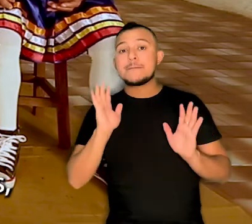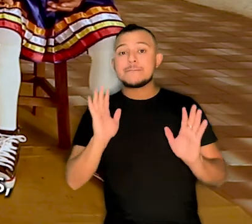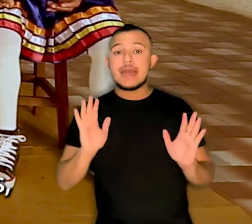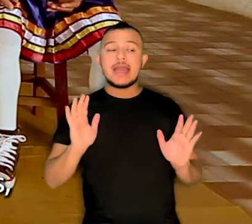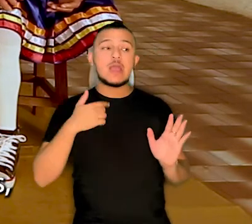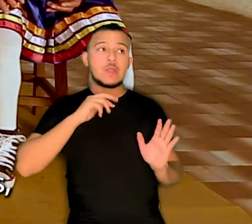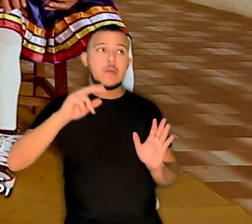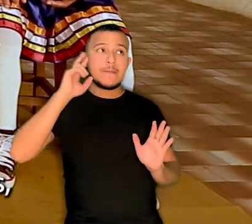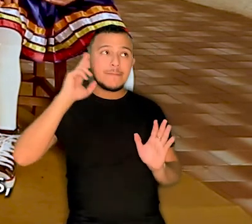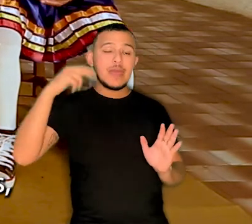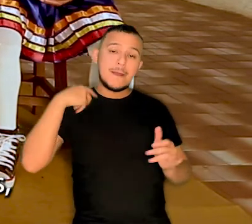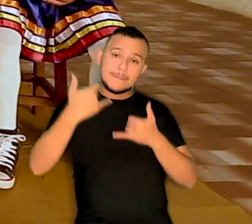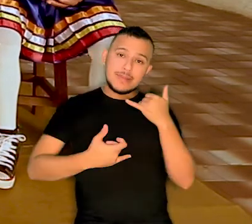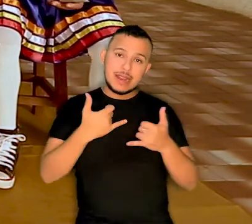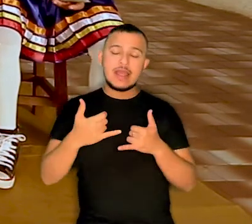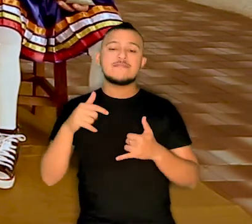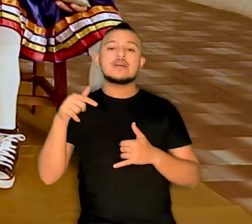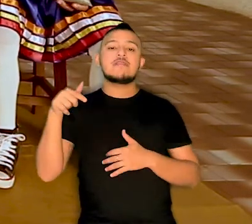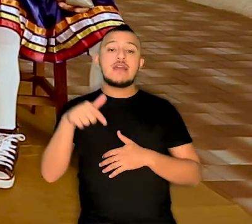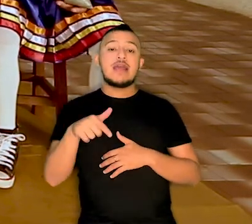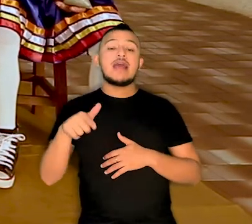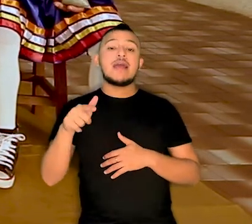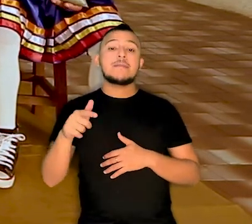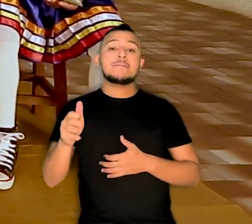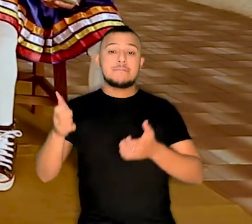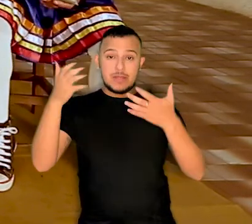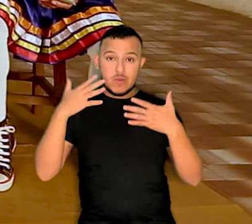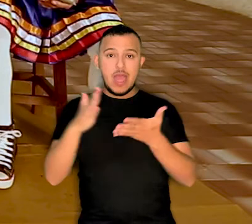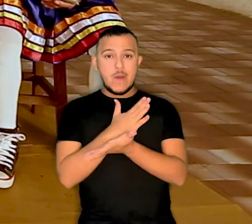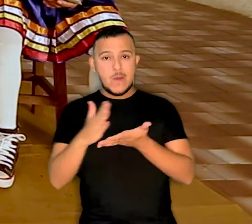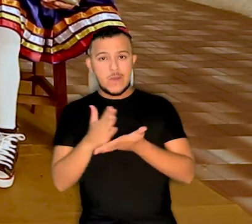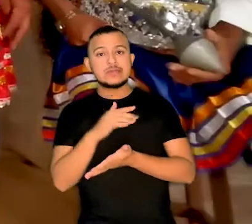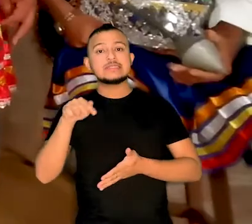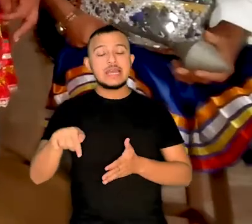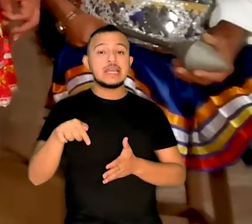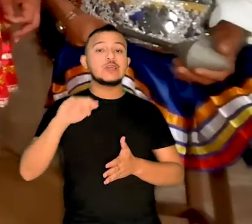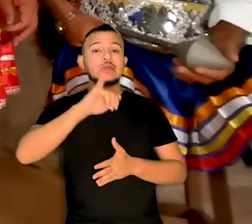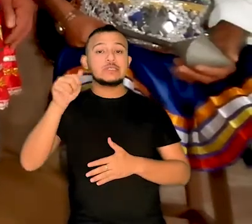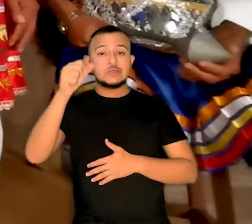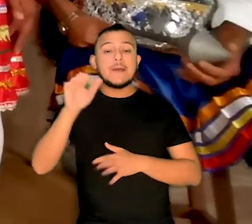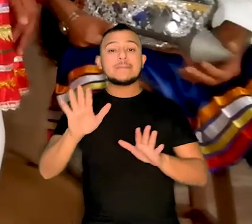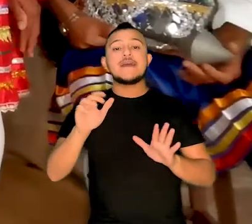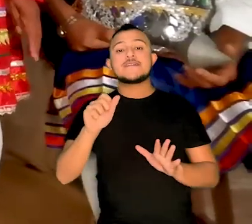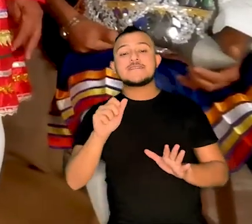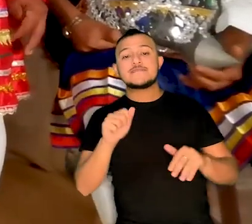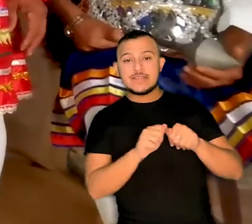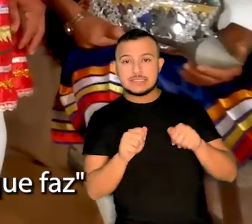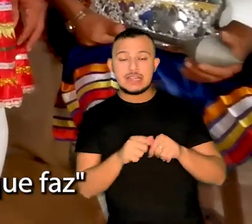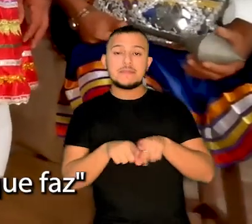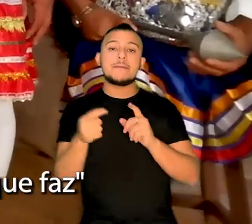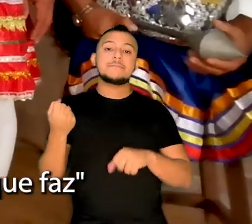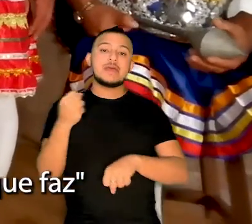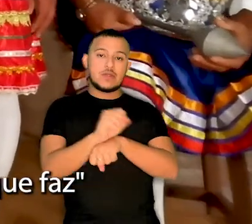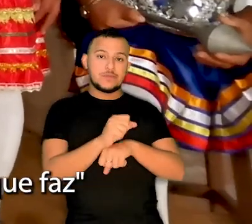era mestre. Eu brincava com o mestre da Matias. Mandou alguns mestres aqui de Juazeiro do Norte. Mas não fizeram. Aí falou com o meu mestre, o